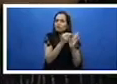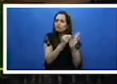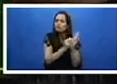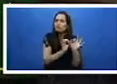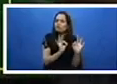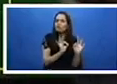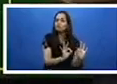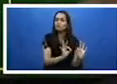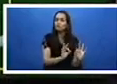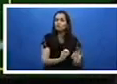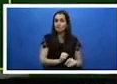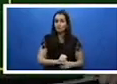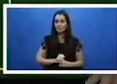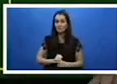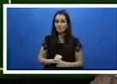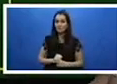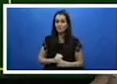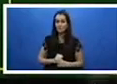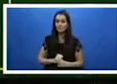tá?